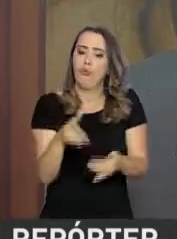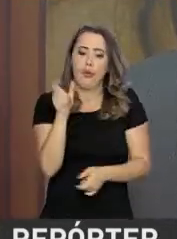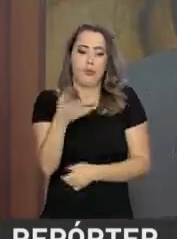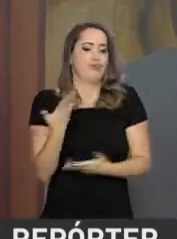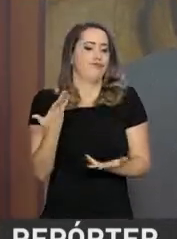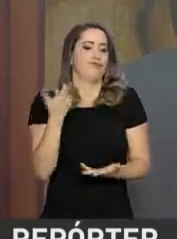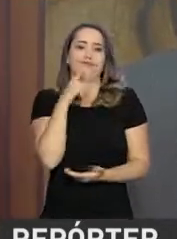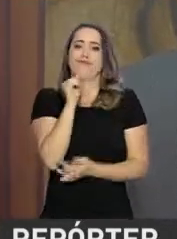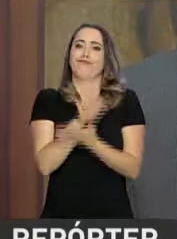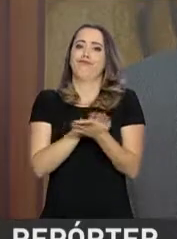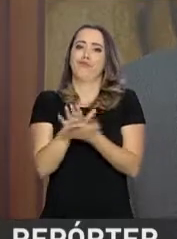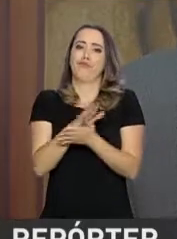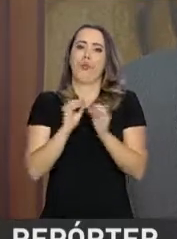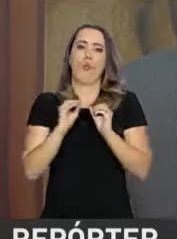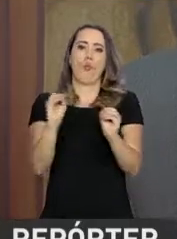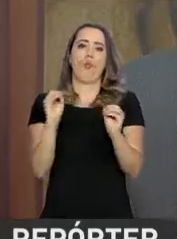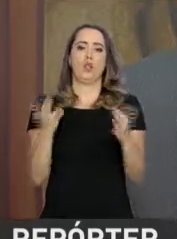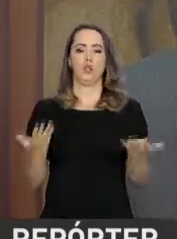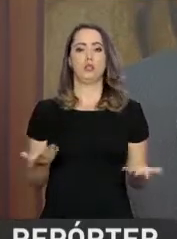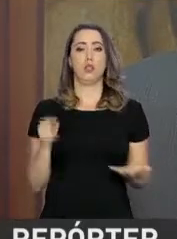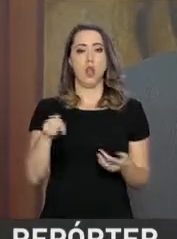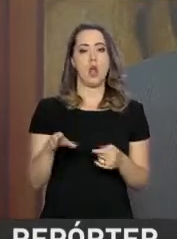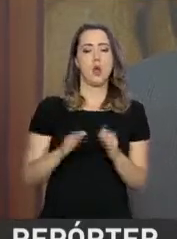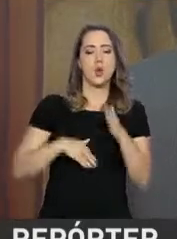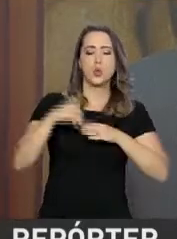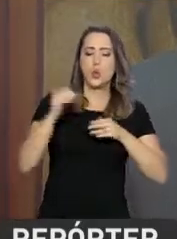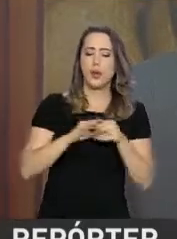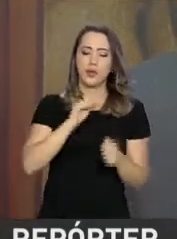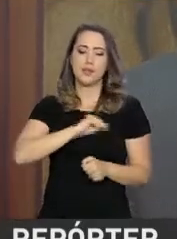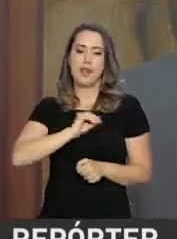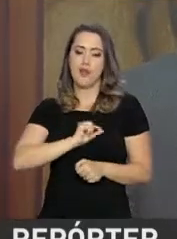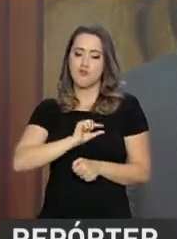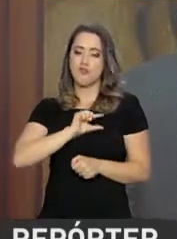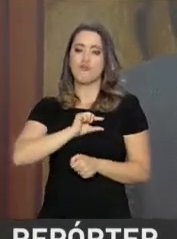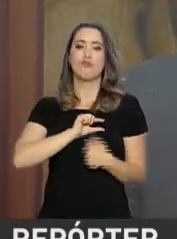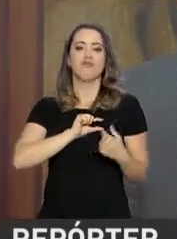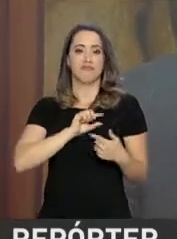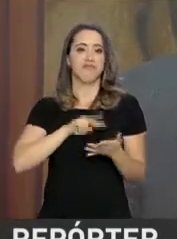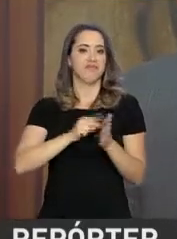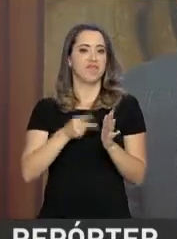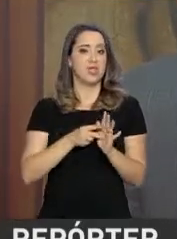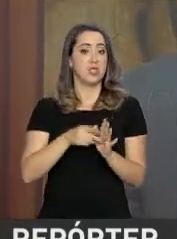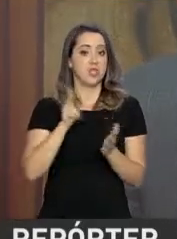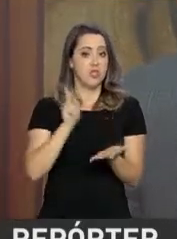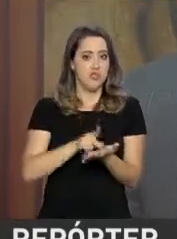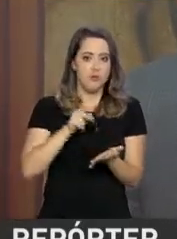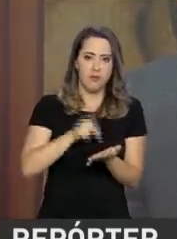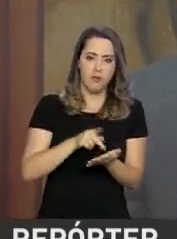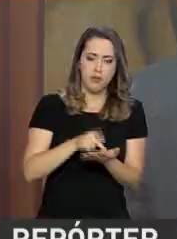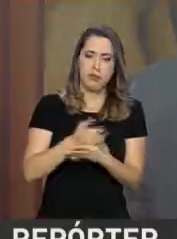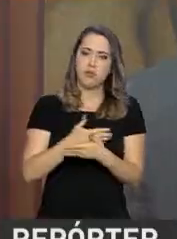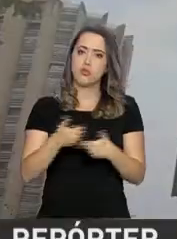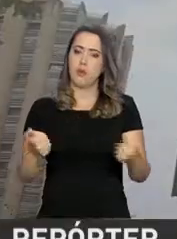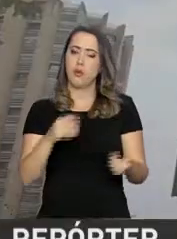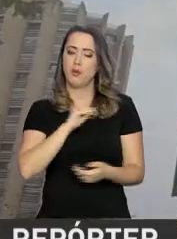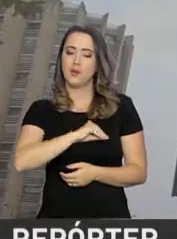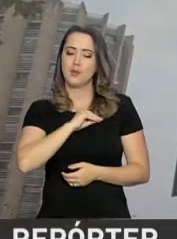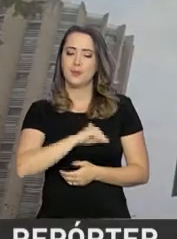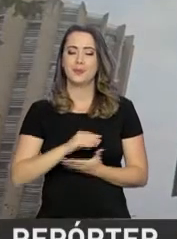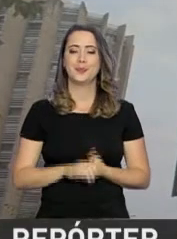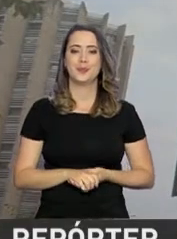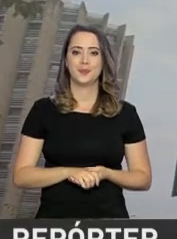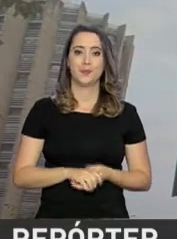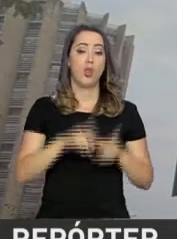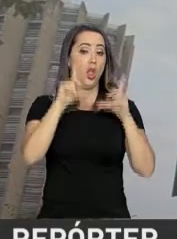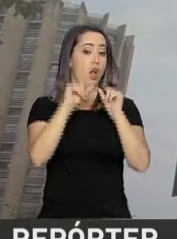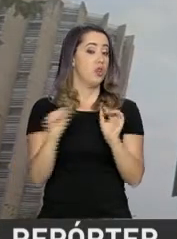ganhava agora qualquer reajuste do salário significa um ganho real porque os preços não vão subir a queda